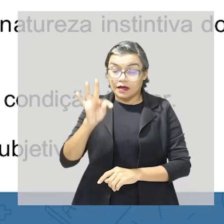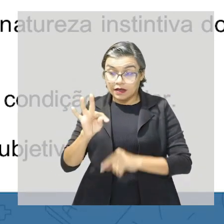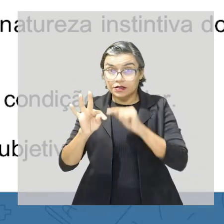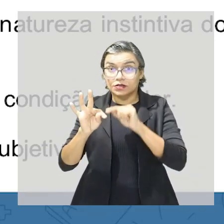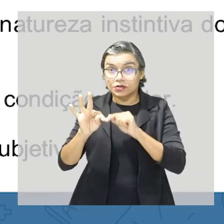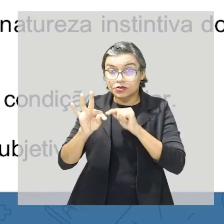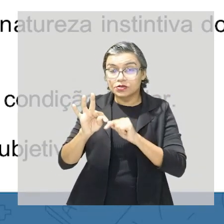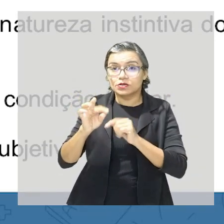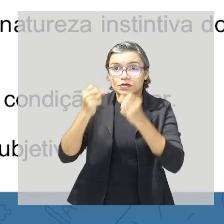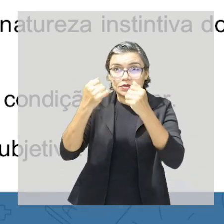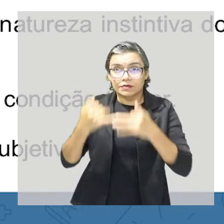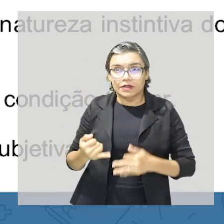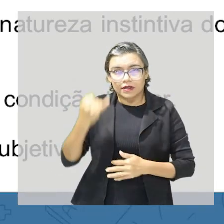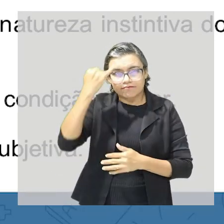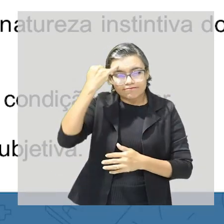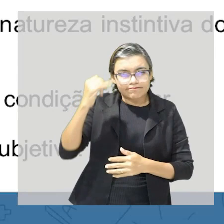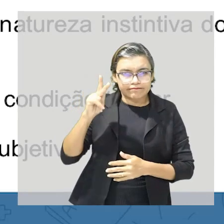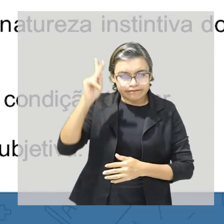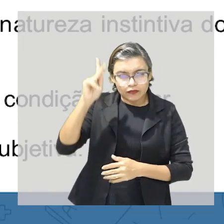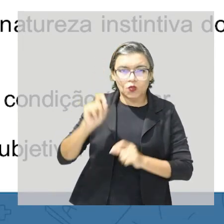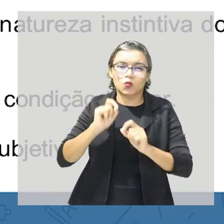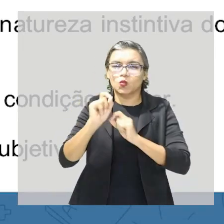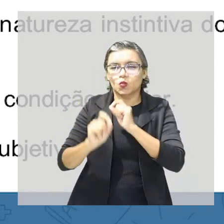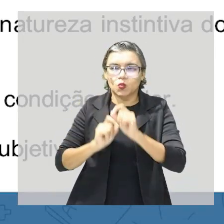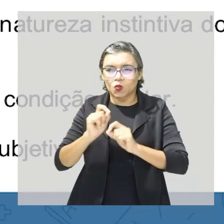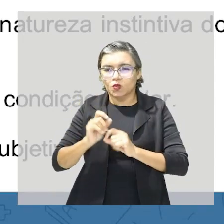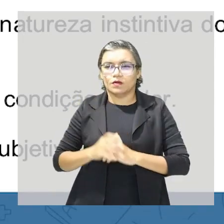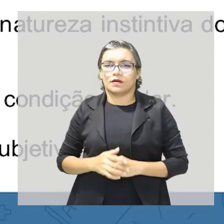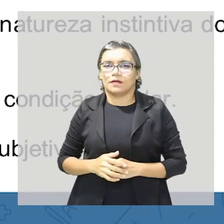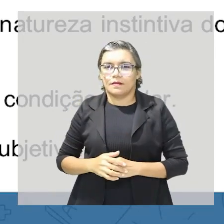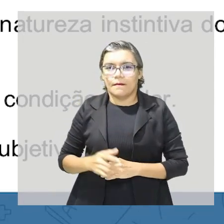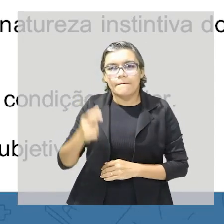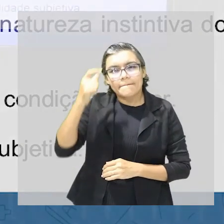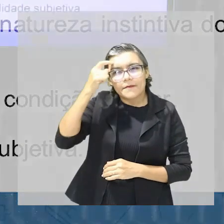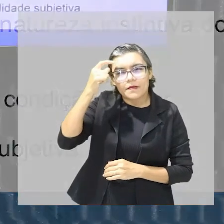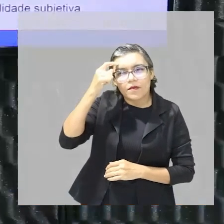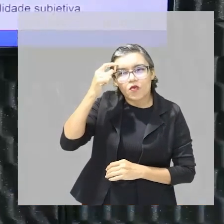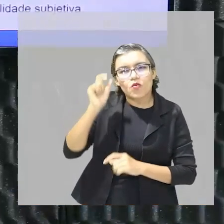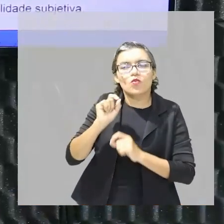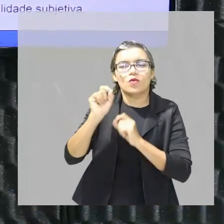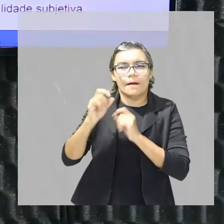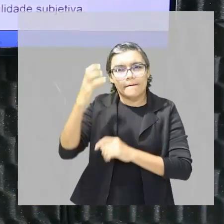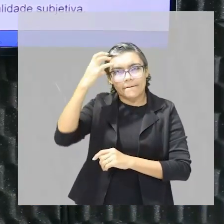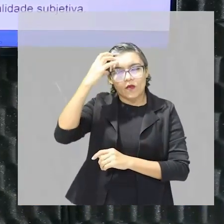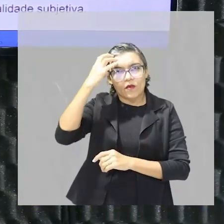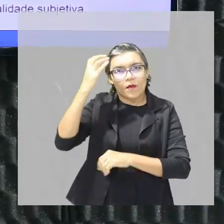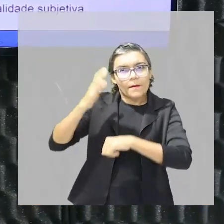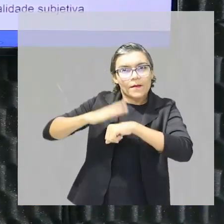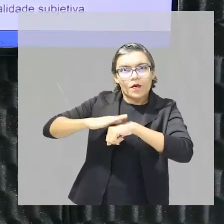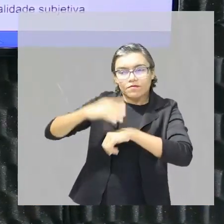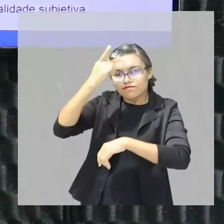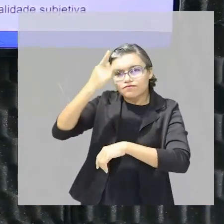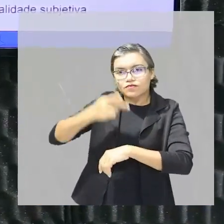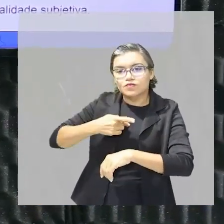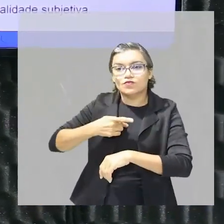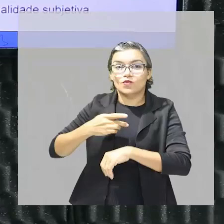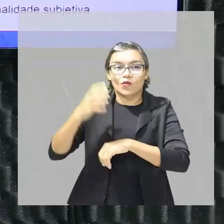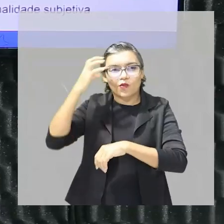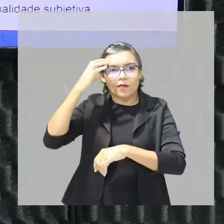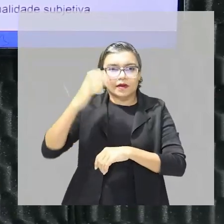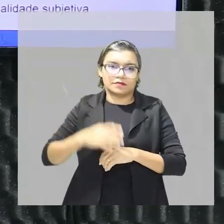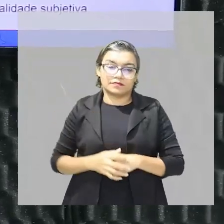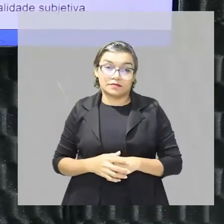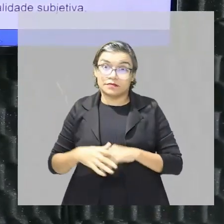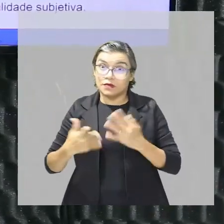ele mesmo é culpado então nessa atitude filosófica já é diferente daquela dos pré-socráticos no caso ali os